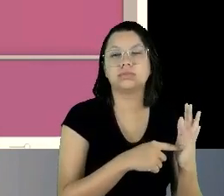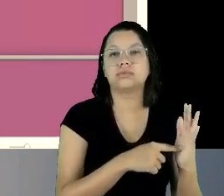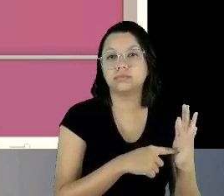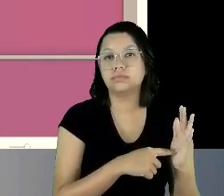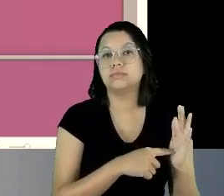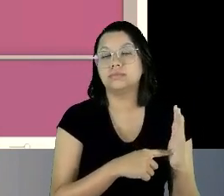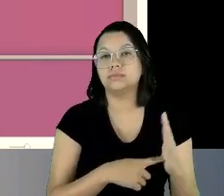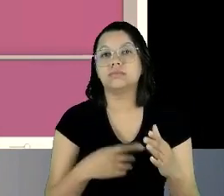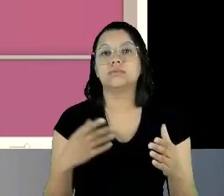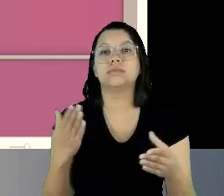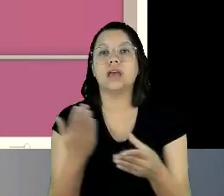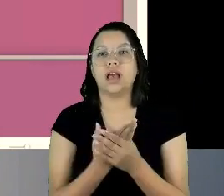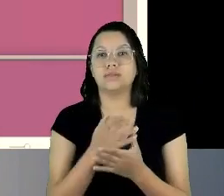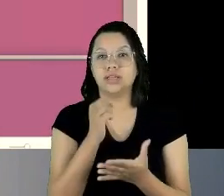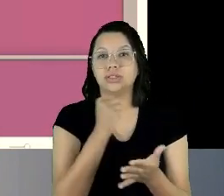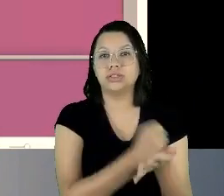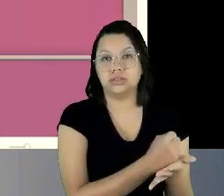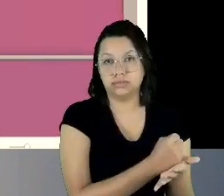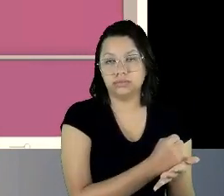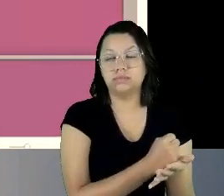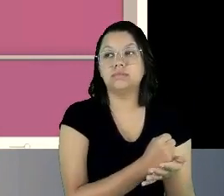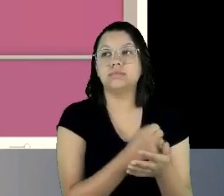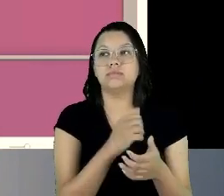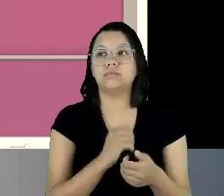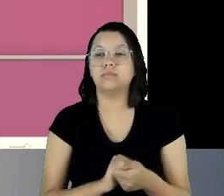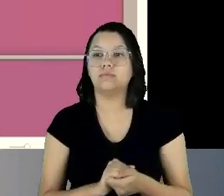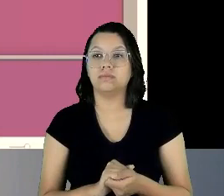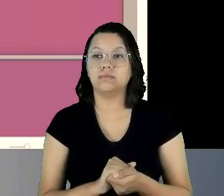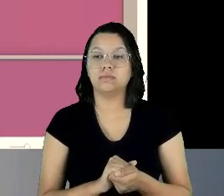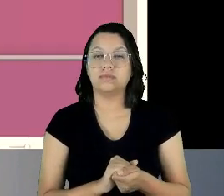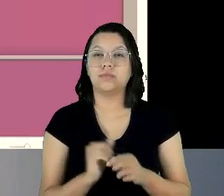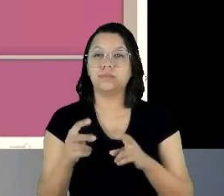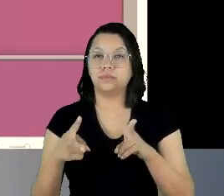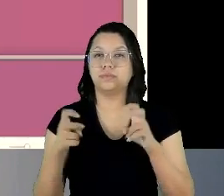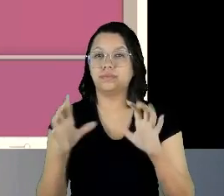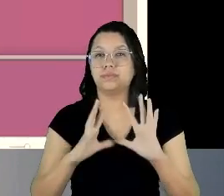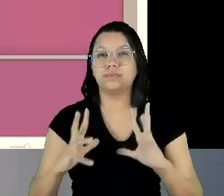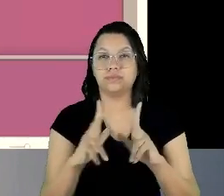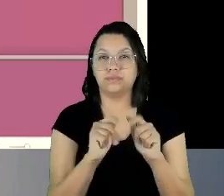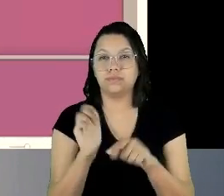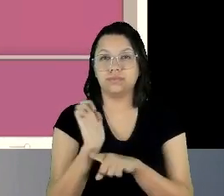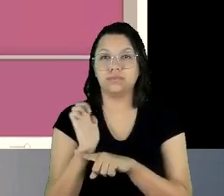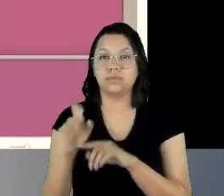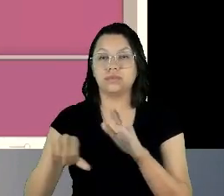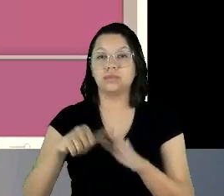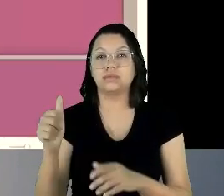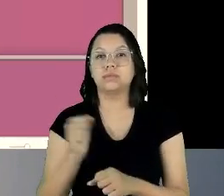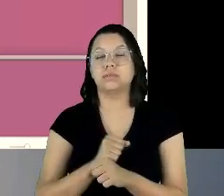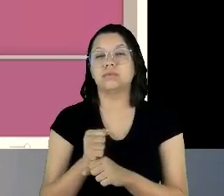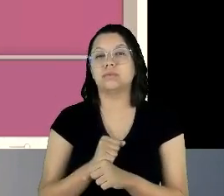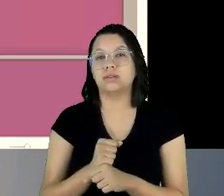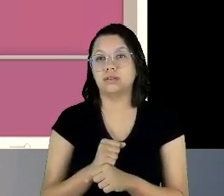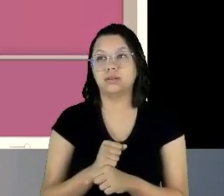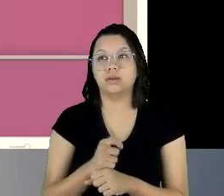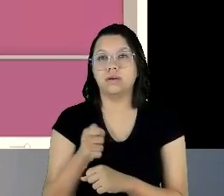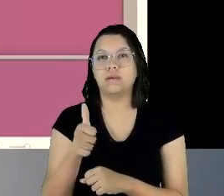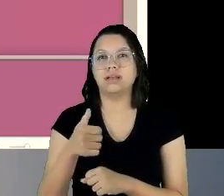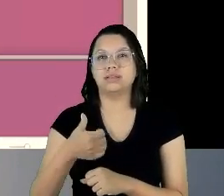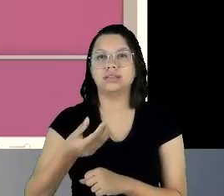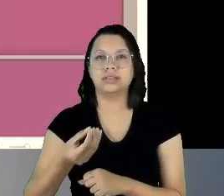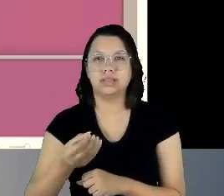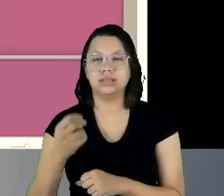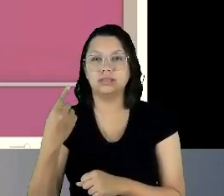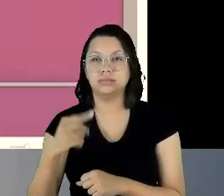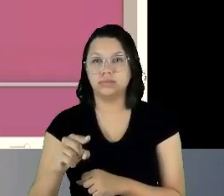denúncias, né, casos registrados, e considerando todos os estados no primeiro ano, chegou a cerca de